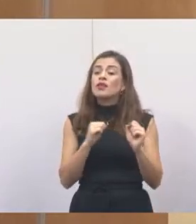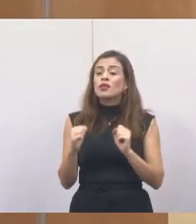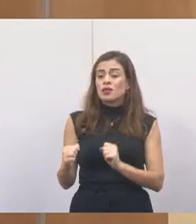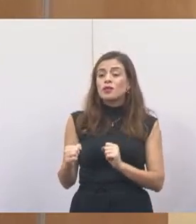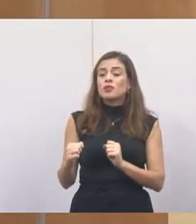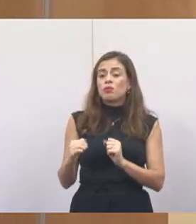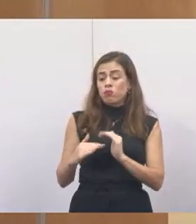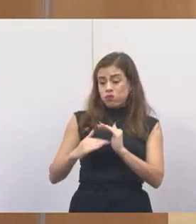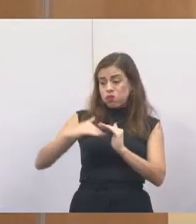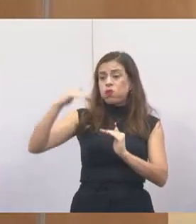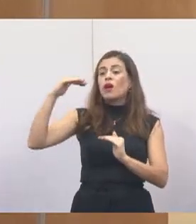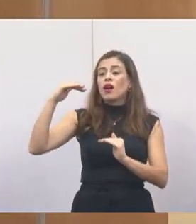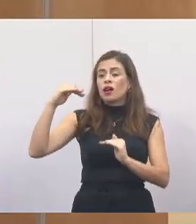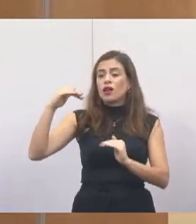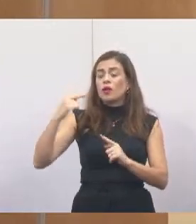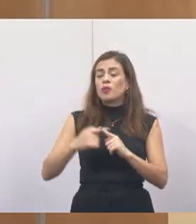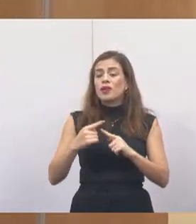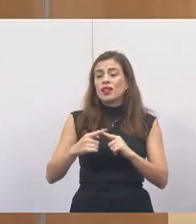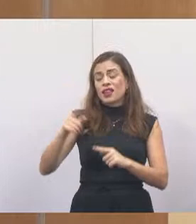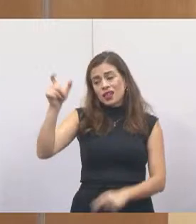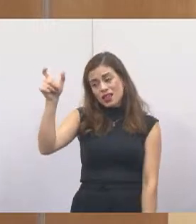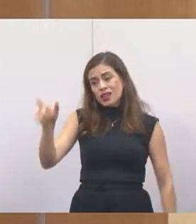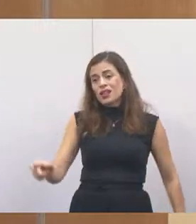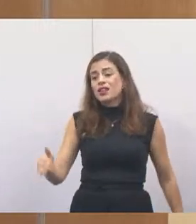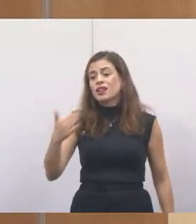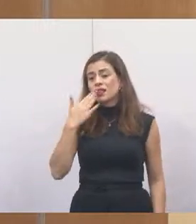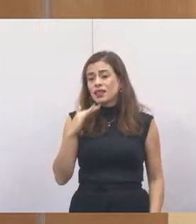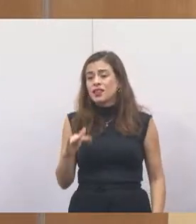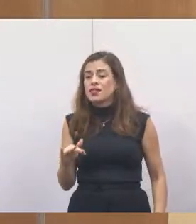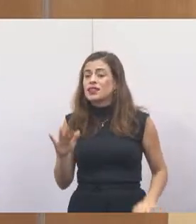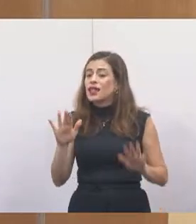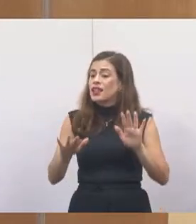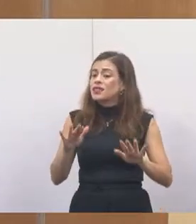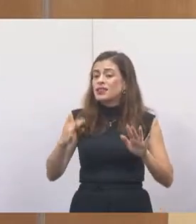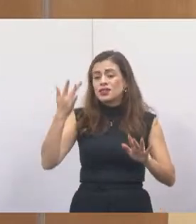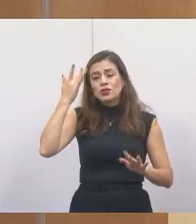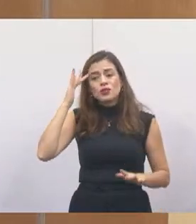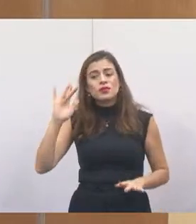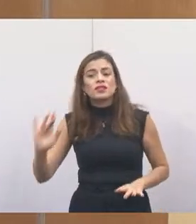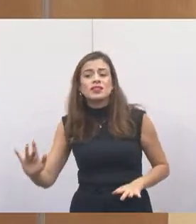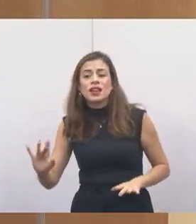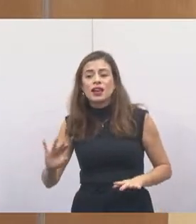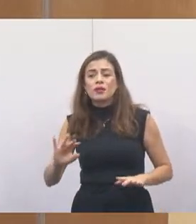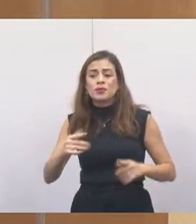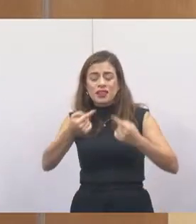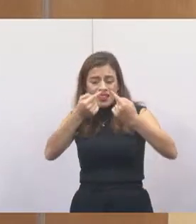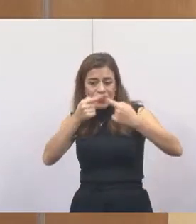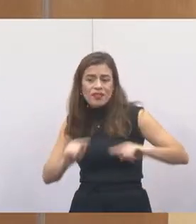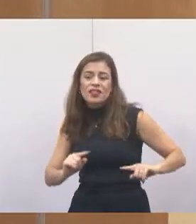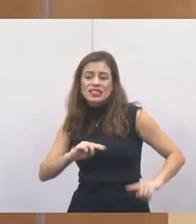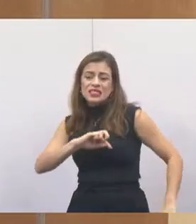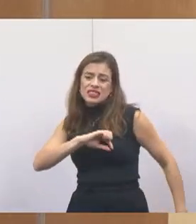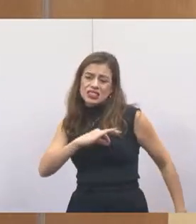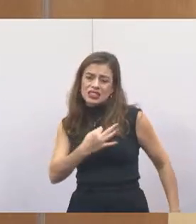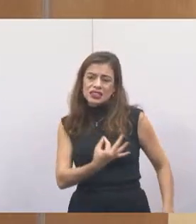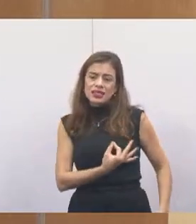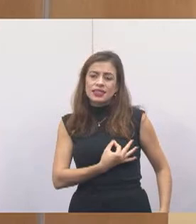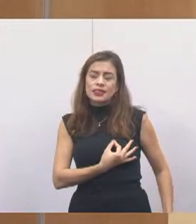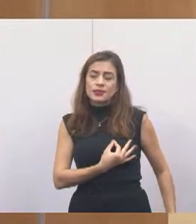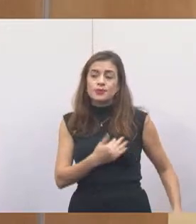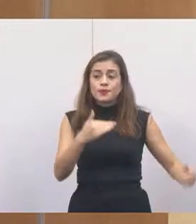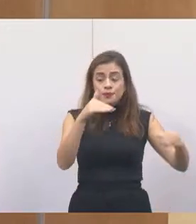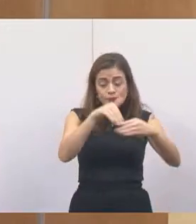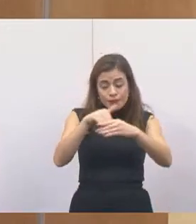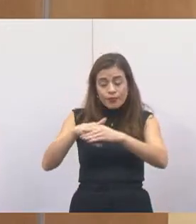é indefesa e ainda não sabe, muitas vezes, defender a sua própria dignidade sexual. Então, vou votar favoravelmente a esse